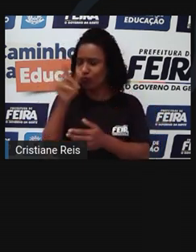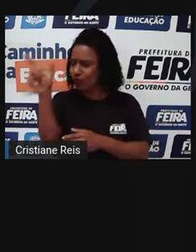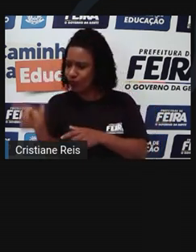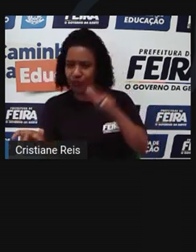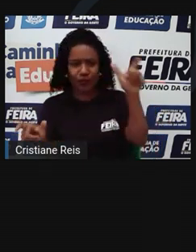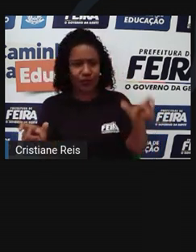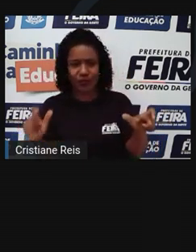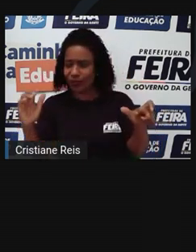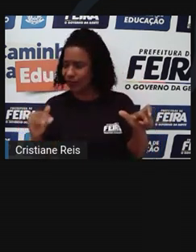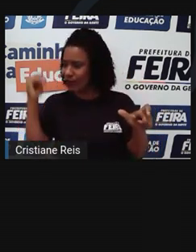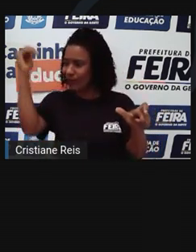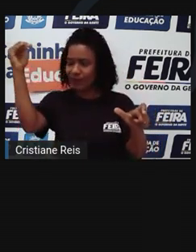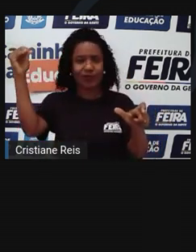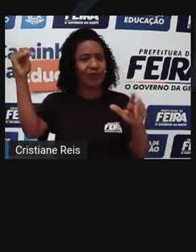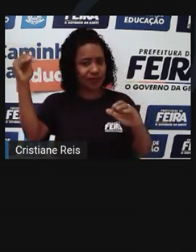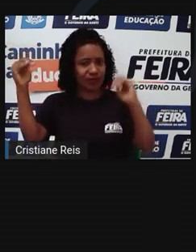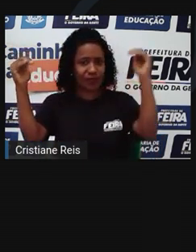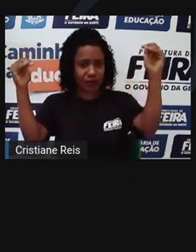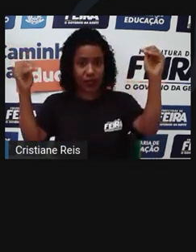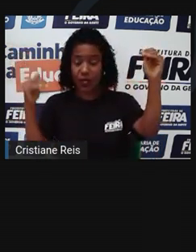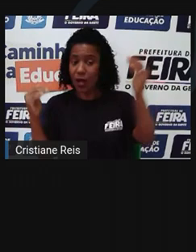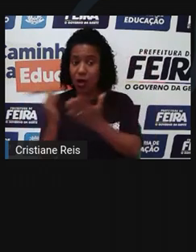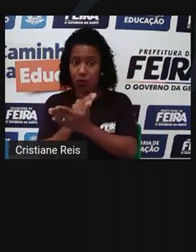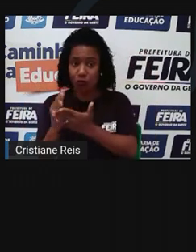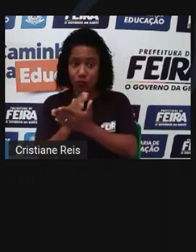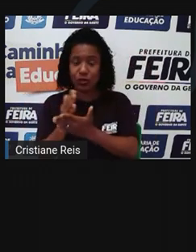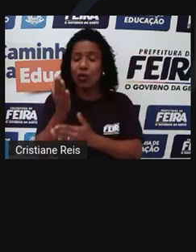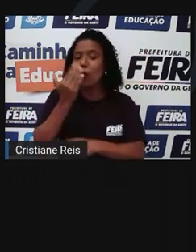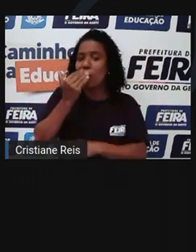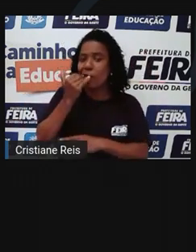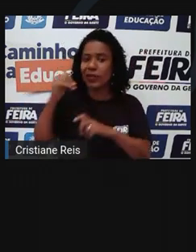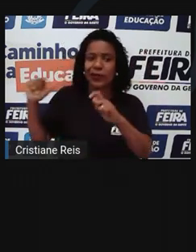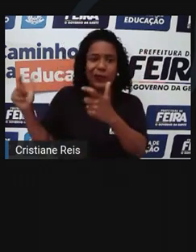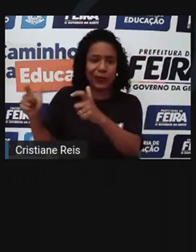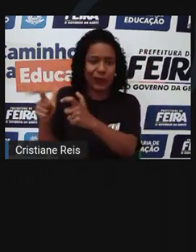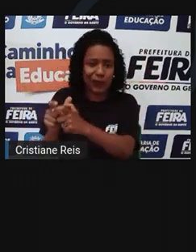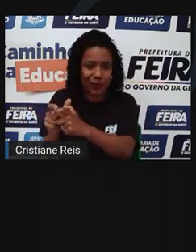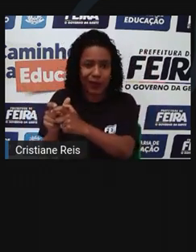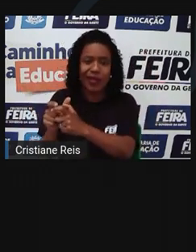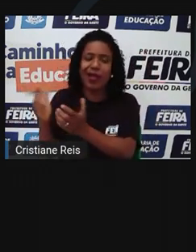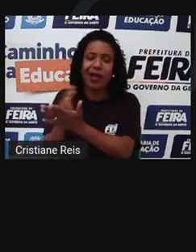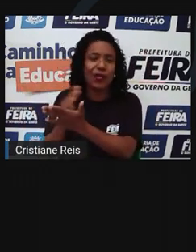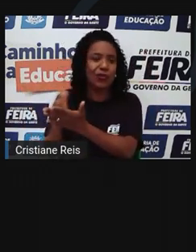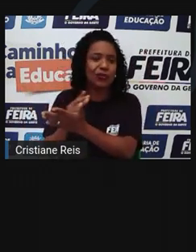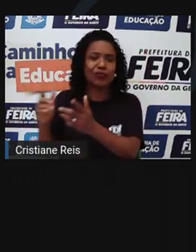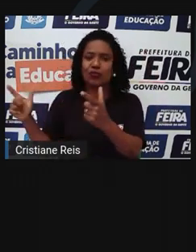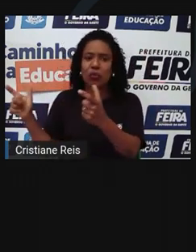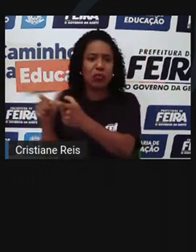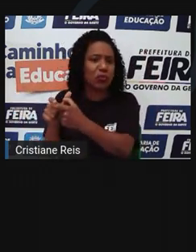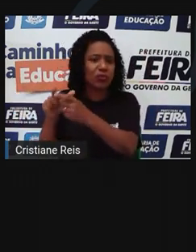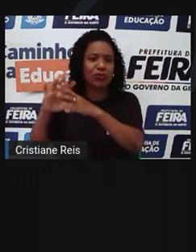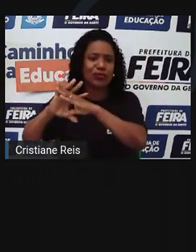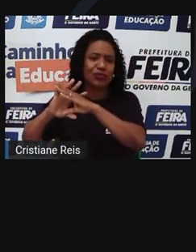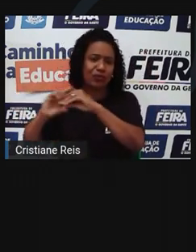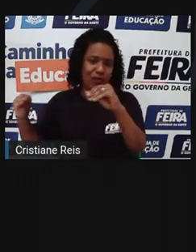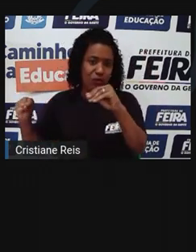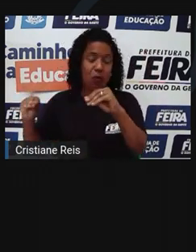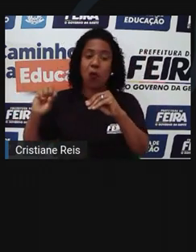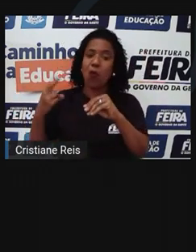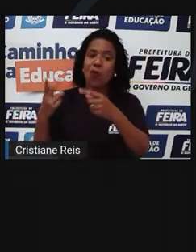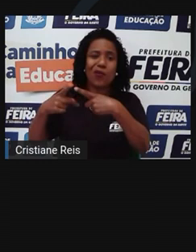tenha resultado em escassez de recursos para os demais humanos. Isso teria gerado uma extinção lenta das outras espécies ou até mesmo guerras e